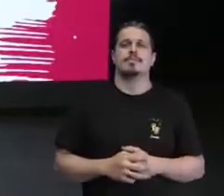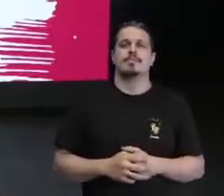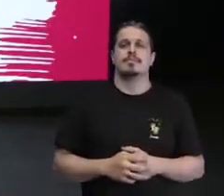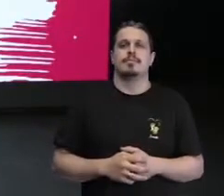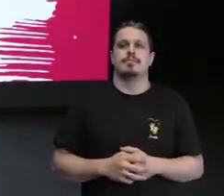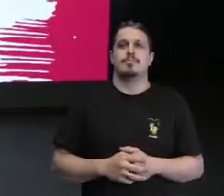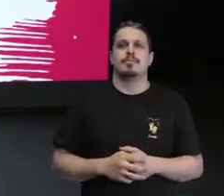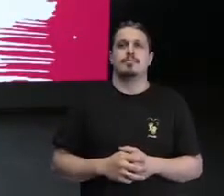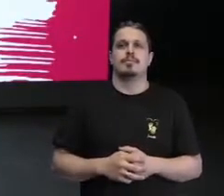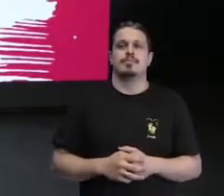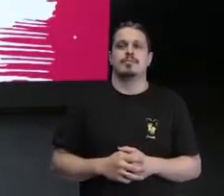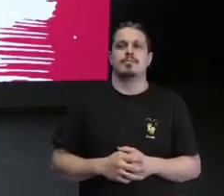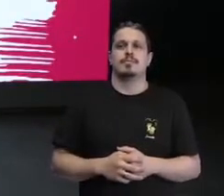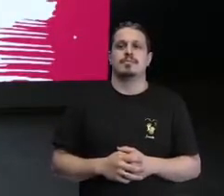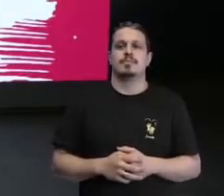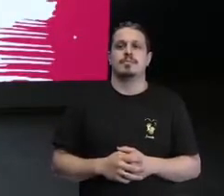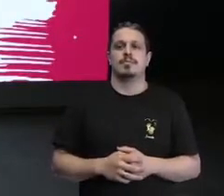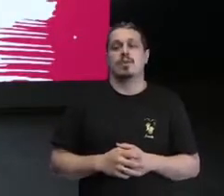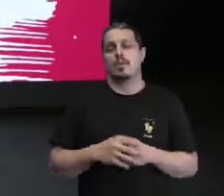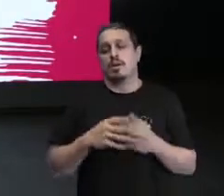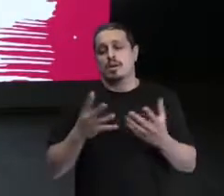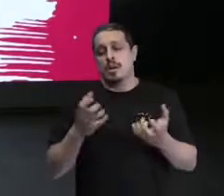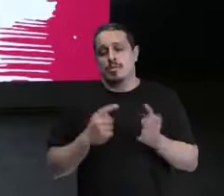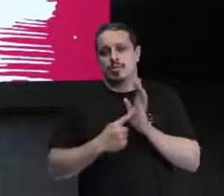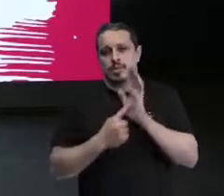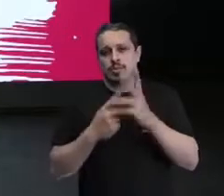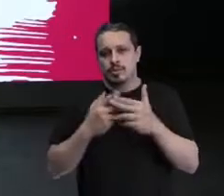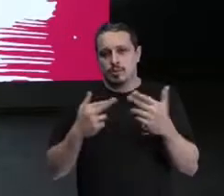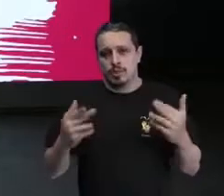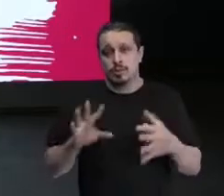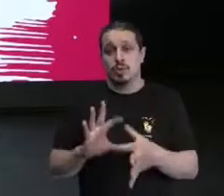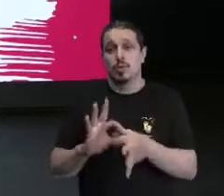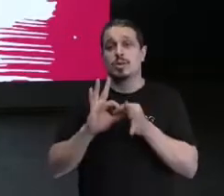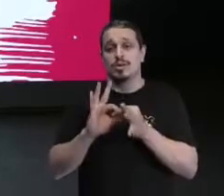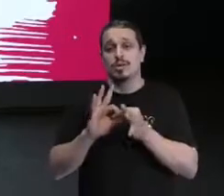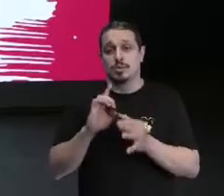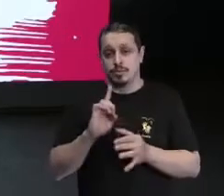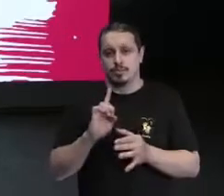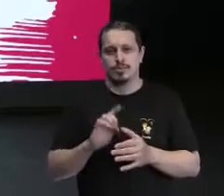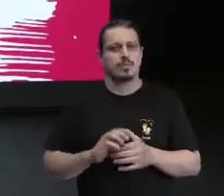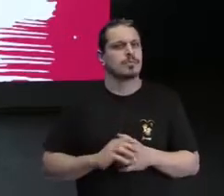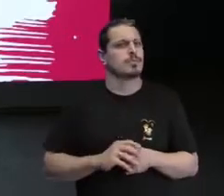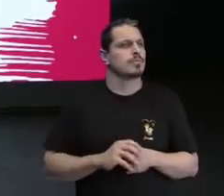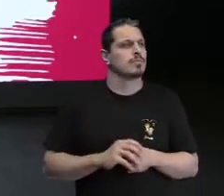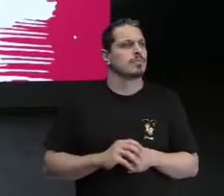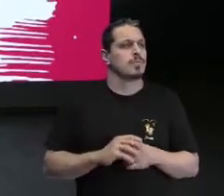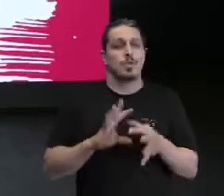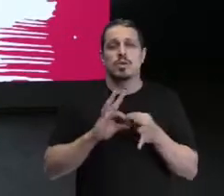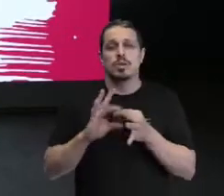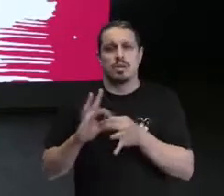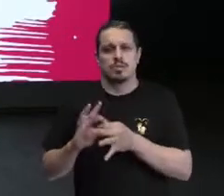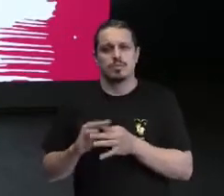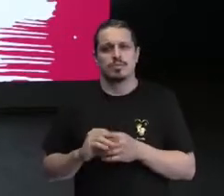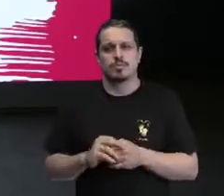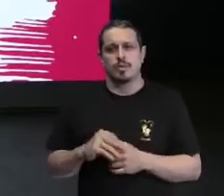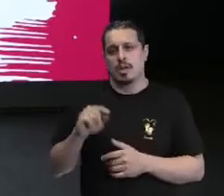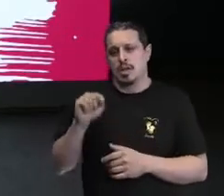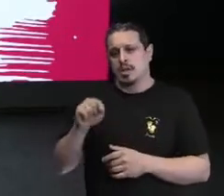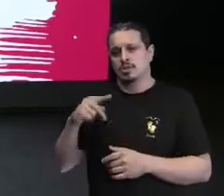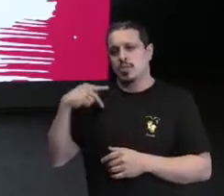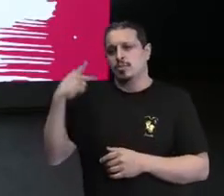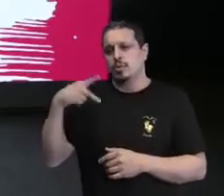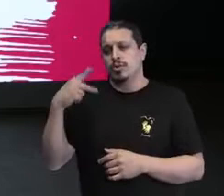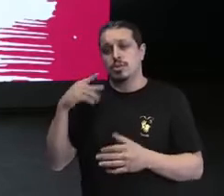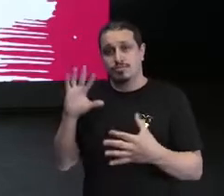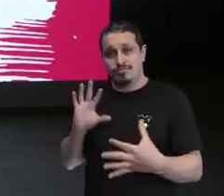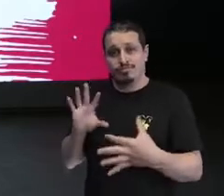E aí eu queria mostrar para vocês como que as coisas estão ligadas, e eu acho engraçado porque já faz uns anos que eu comecei a falar de política como uma coisa que é ligada